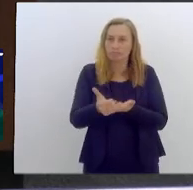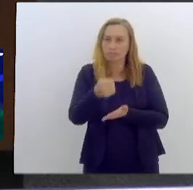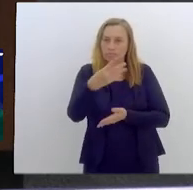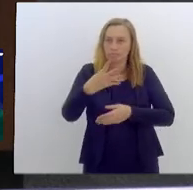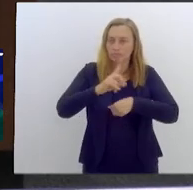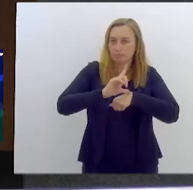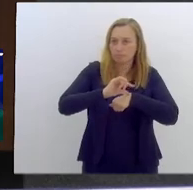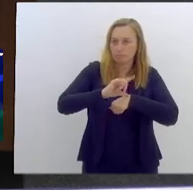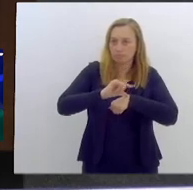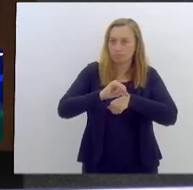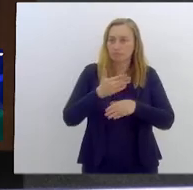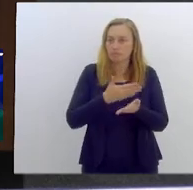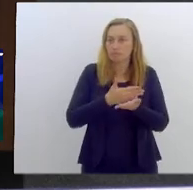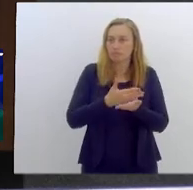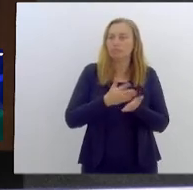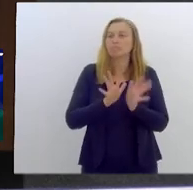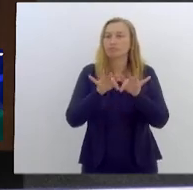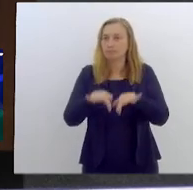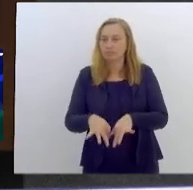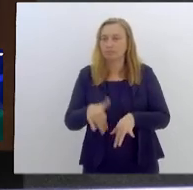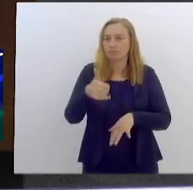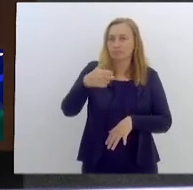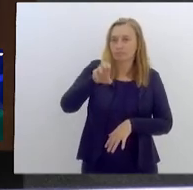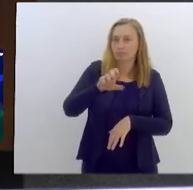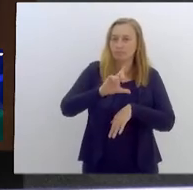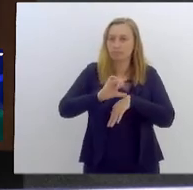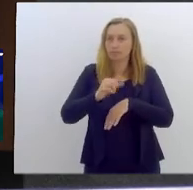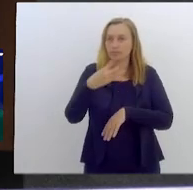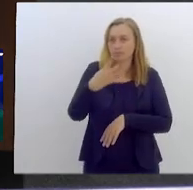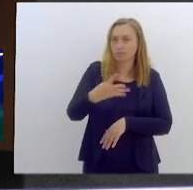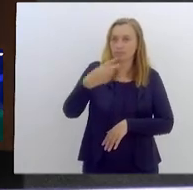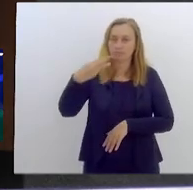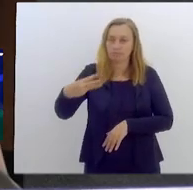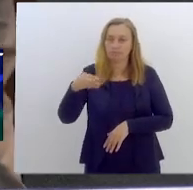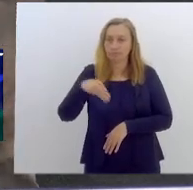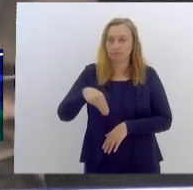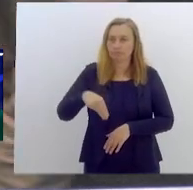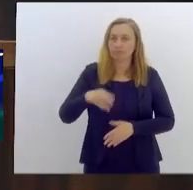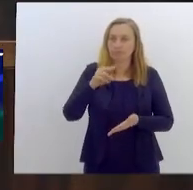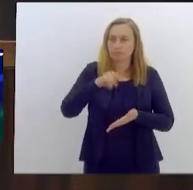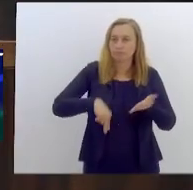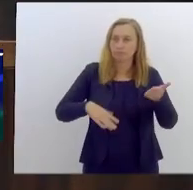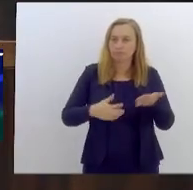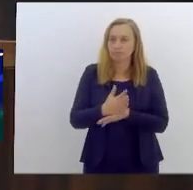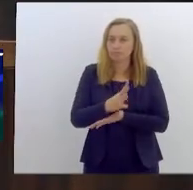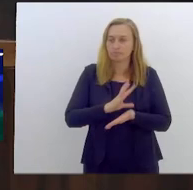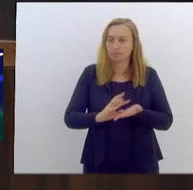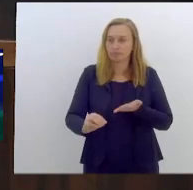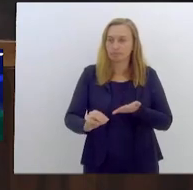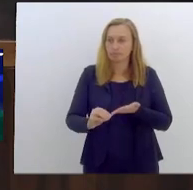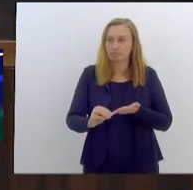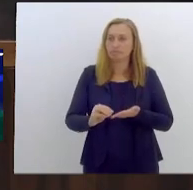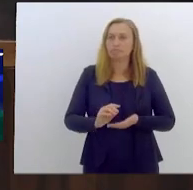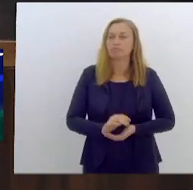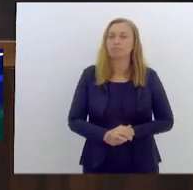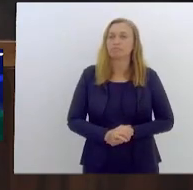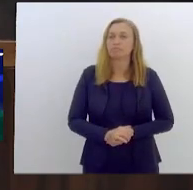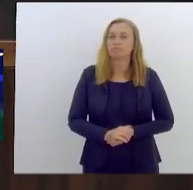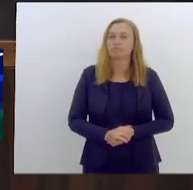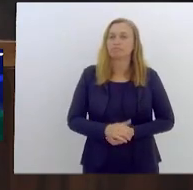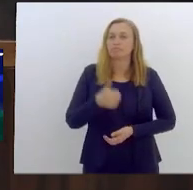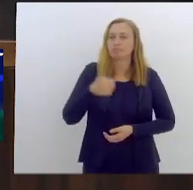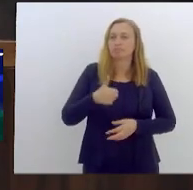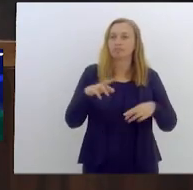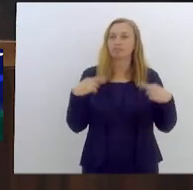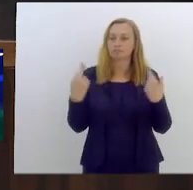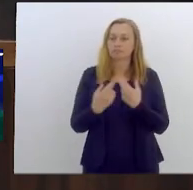14 horas e encerrou-se às 15 horas e 43 minutos. Lida e aprovada a ata, passa-se à primeira